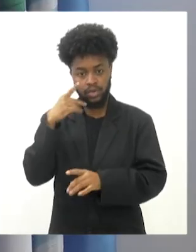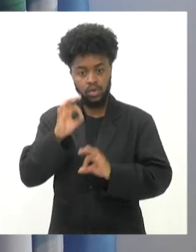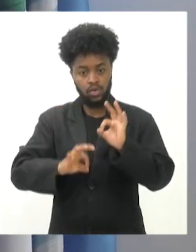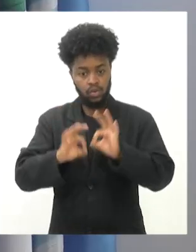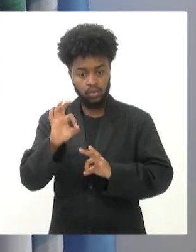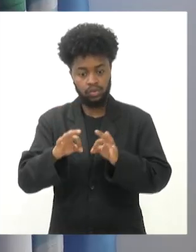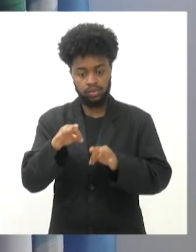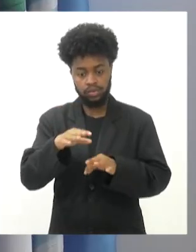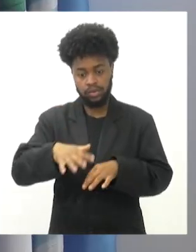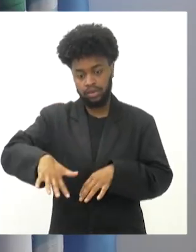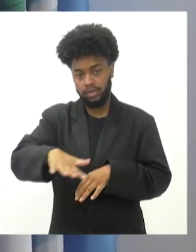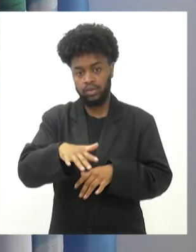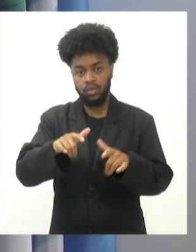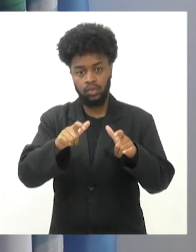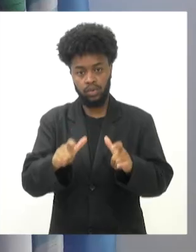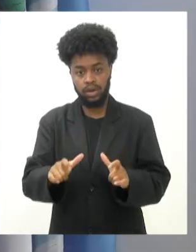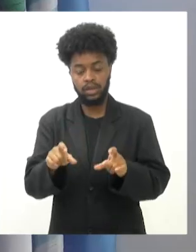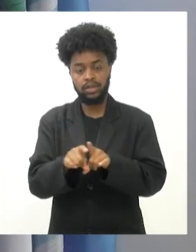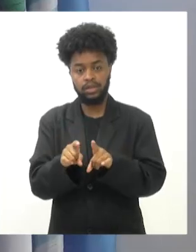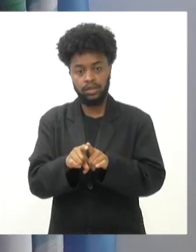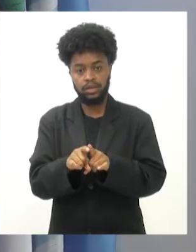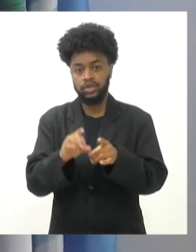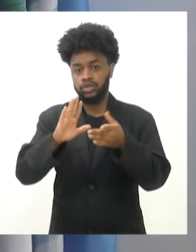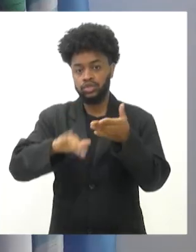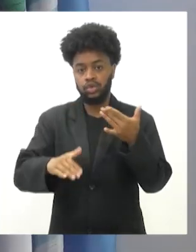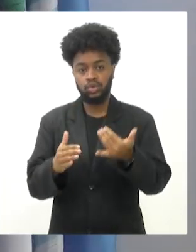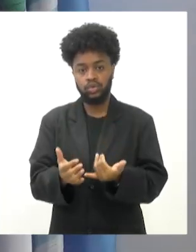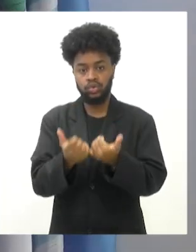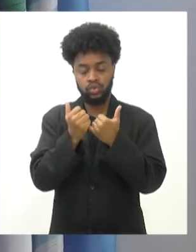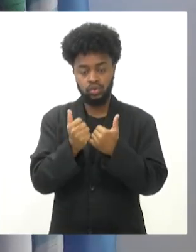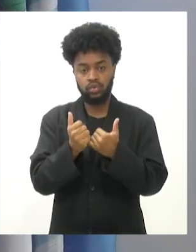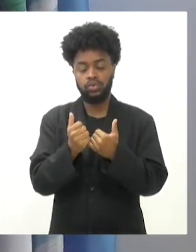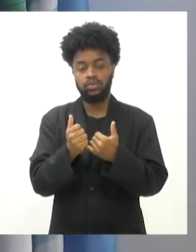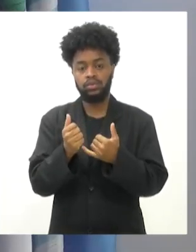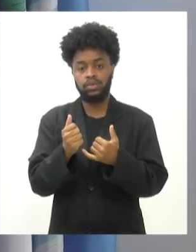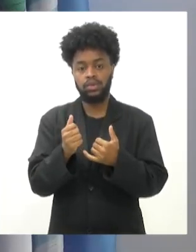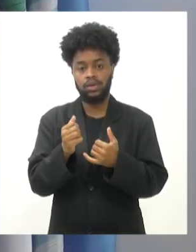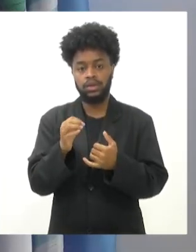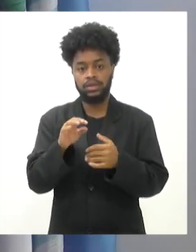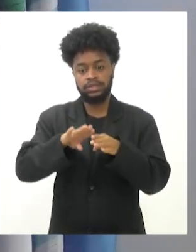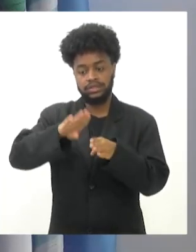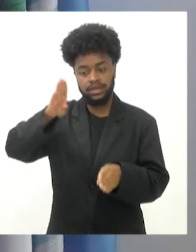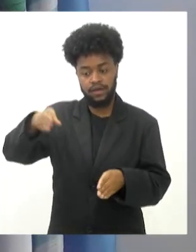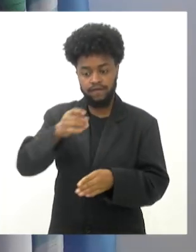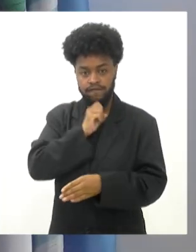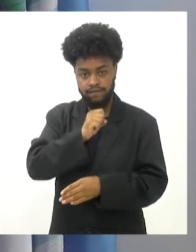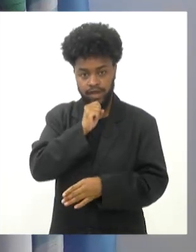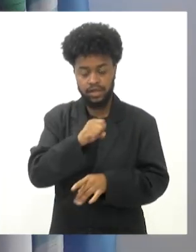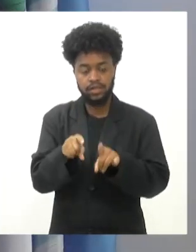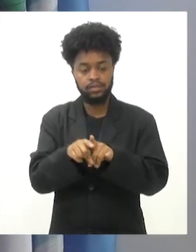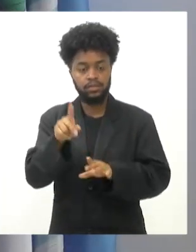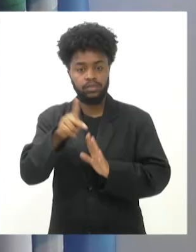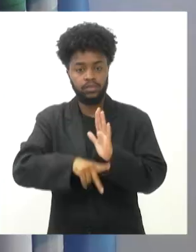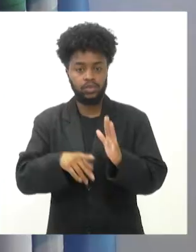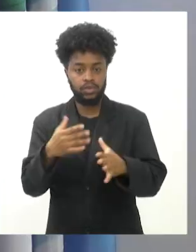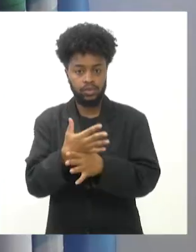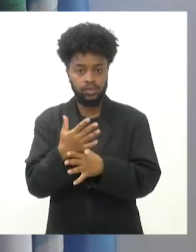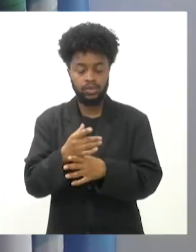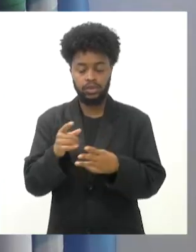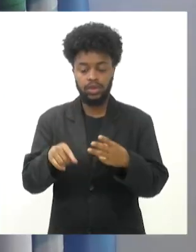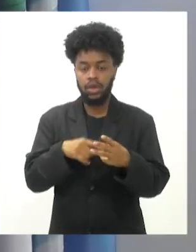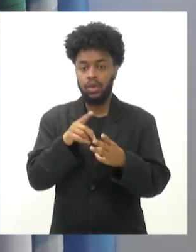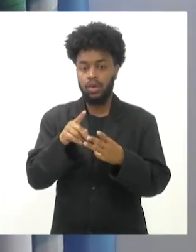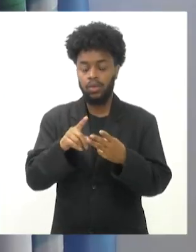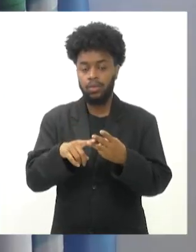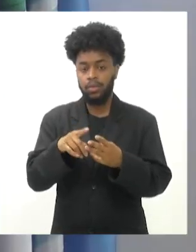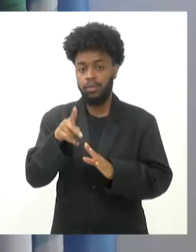territorial, situação do destombamento da Serra Velha e seus impactos ambientais e urbanísticos, projeto, execução e funcionamento do túnel